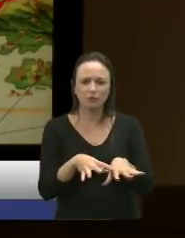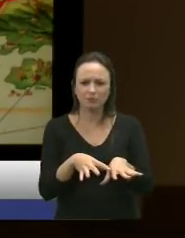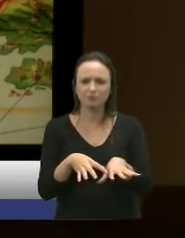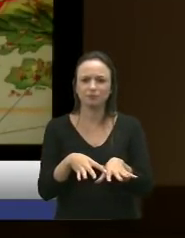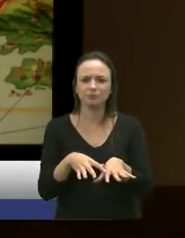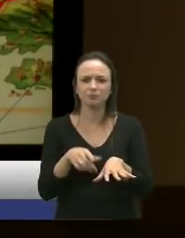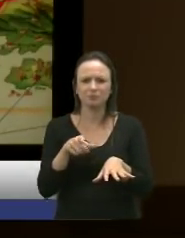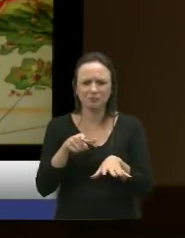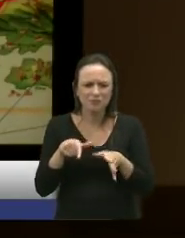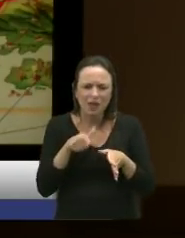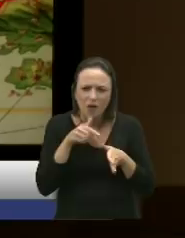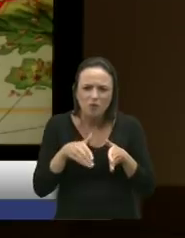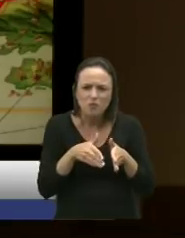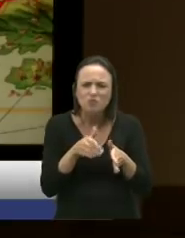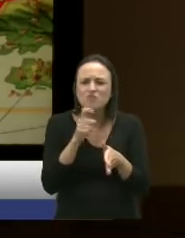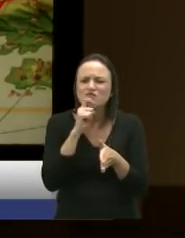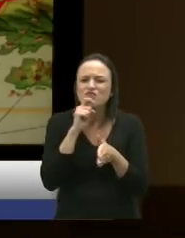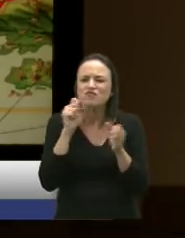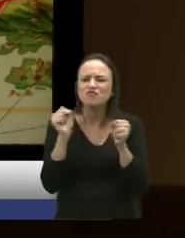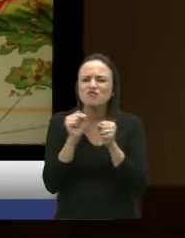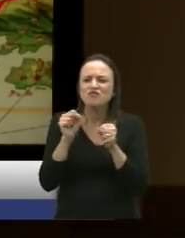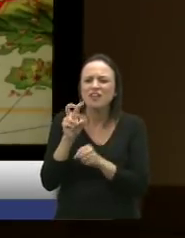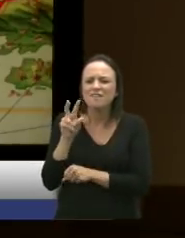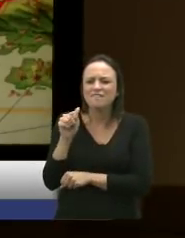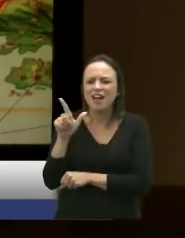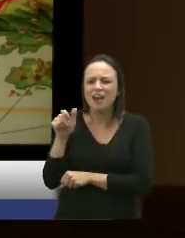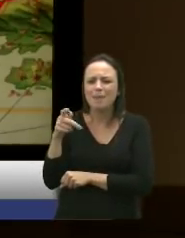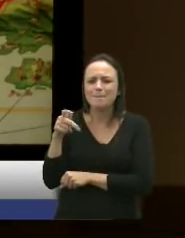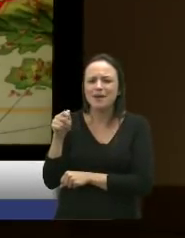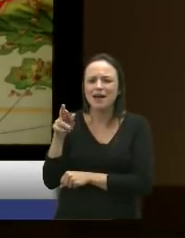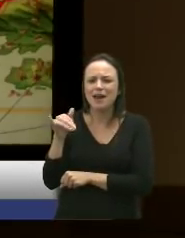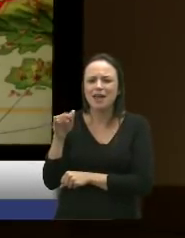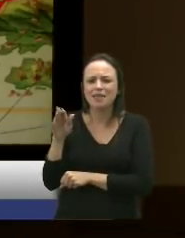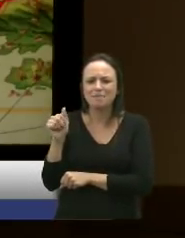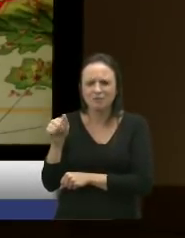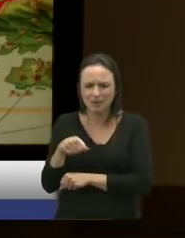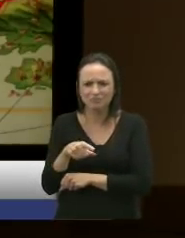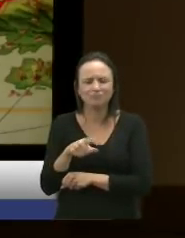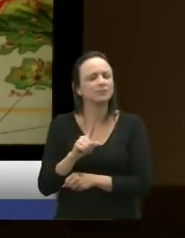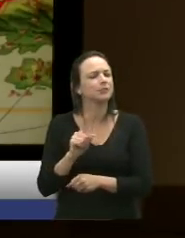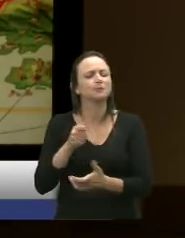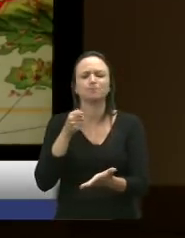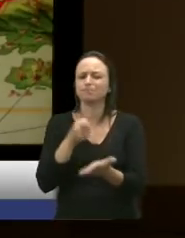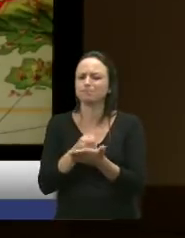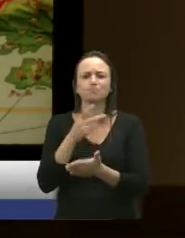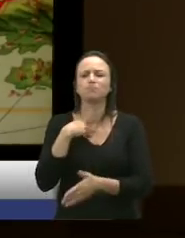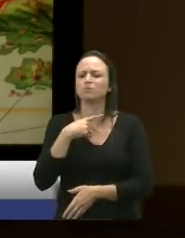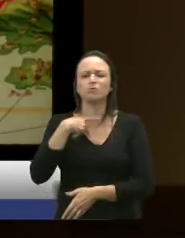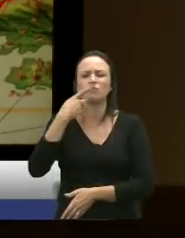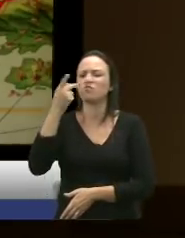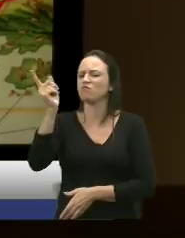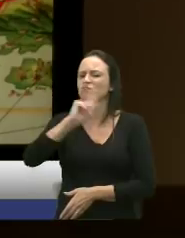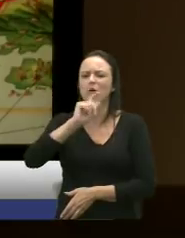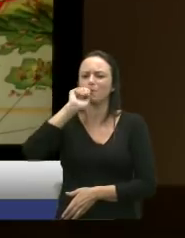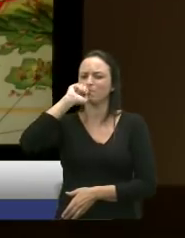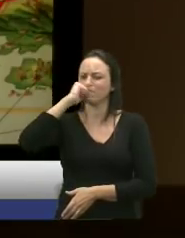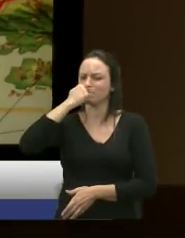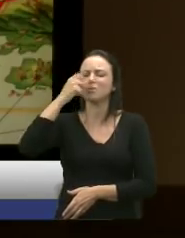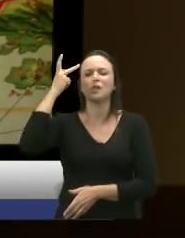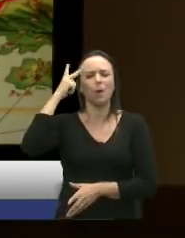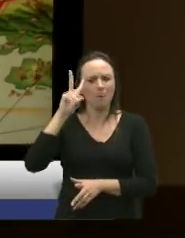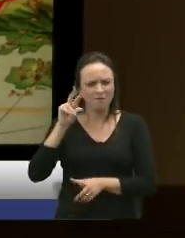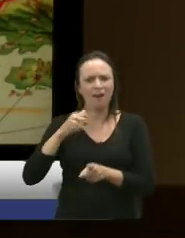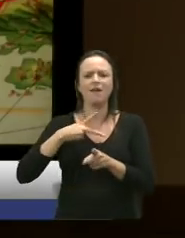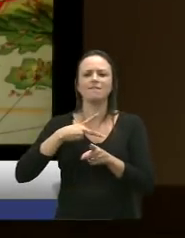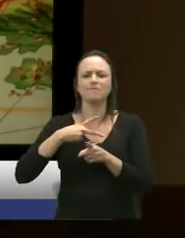Riacho frio, eu estou no Vale do Paraíba. E ainda assim ele insistia: sei e não digo, São Paulo vence. Ameaçaram